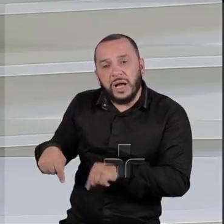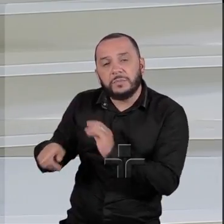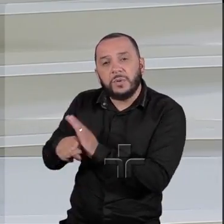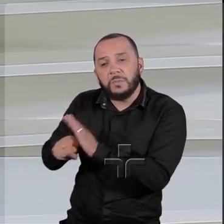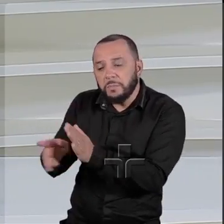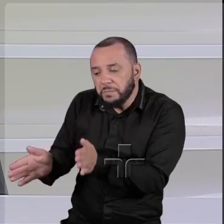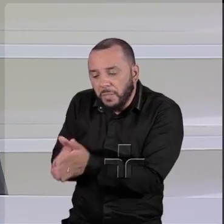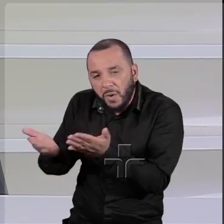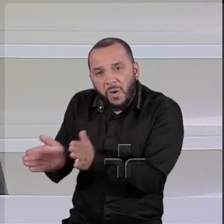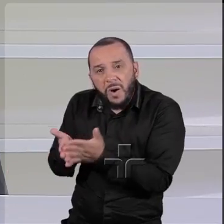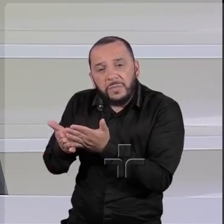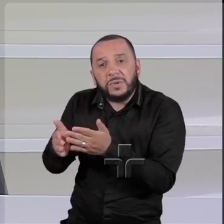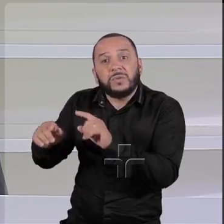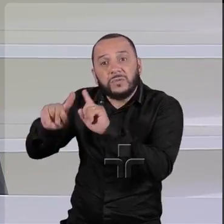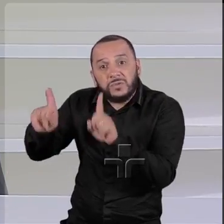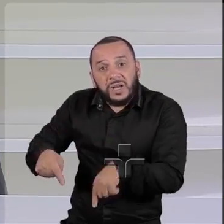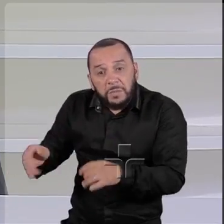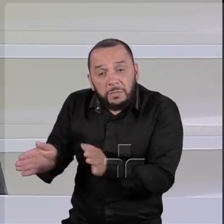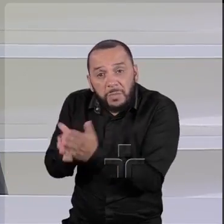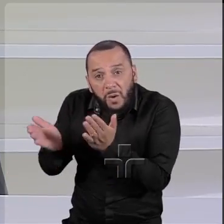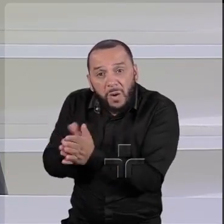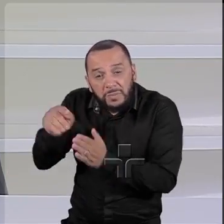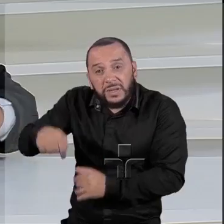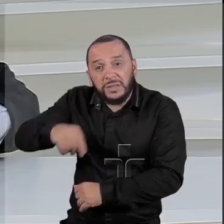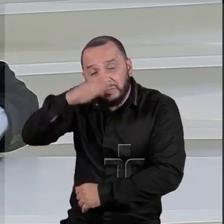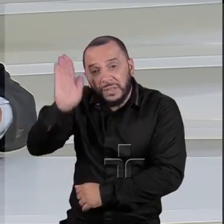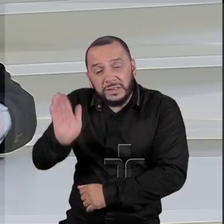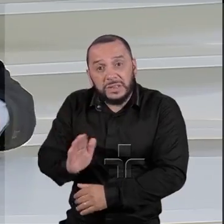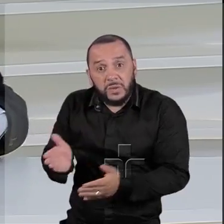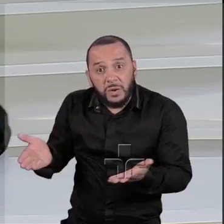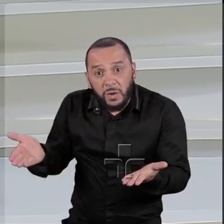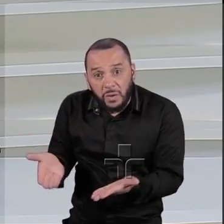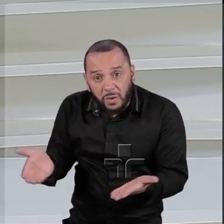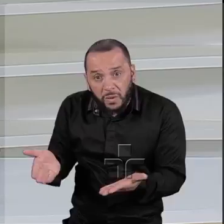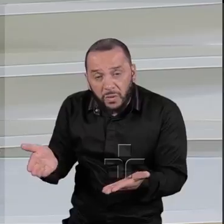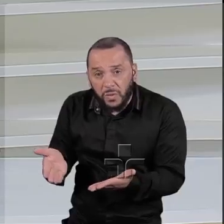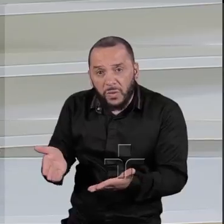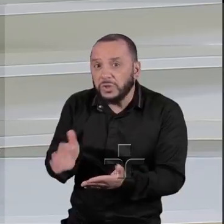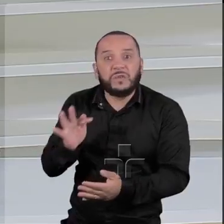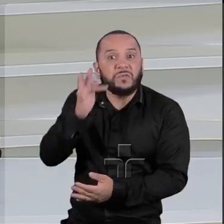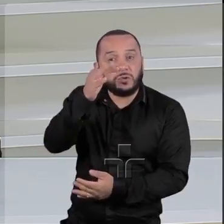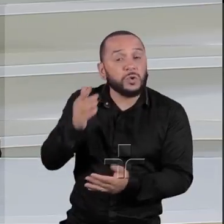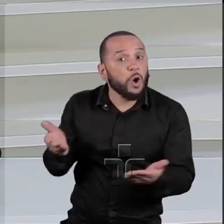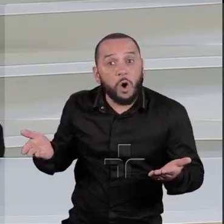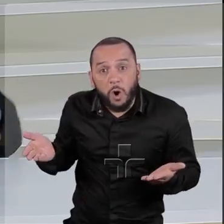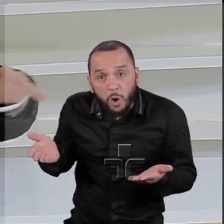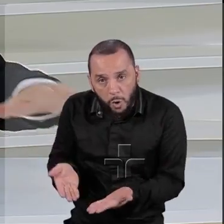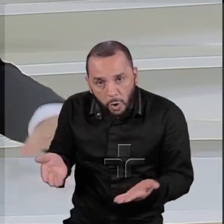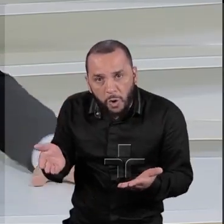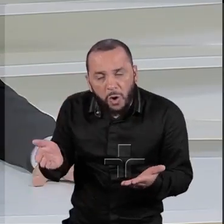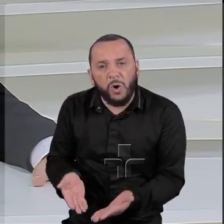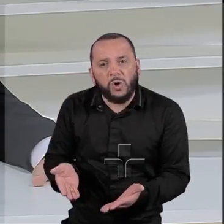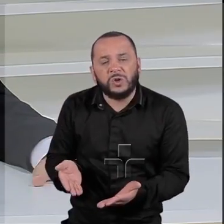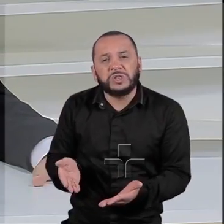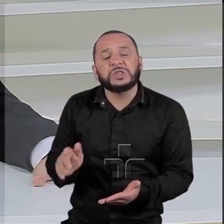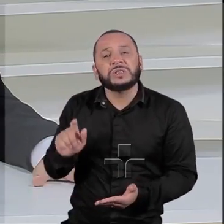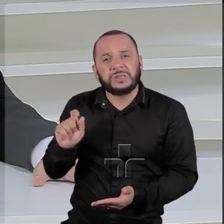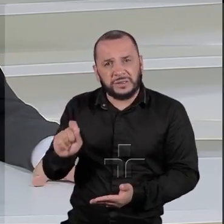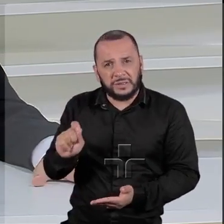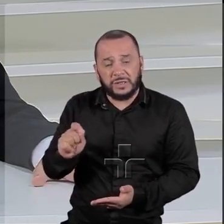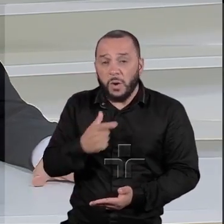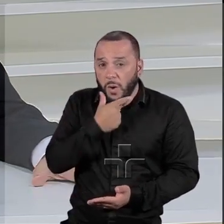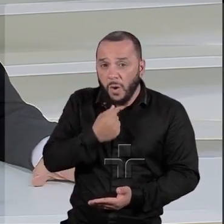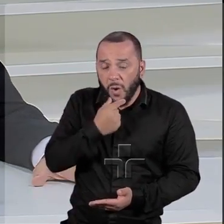Os trabalhadores pobres no Brasil, hoje, não é futuro, hoje, se homem, eles já